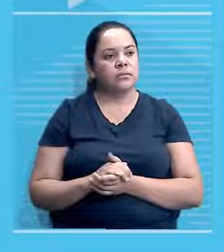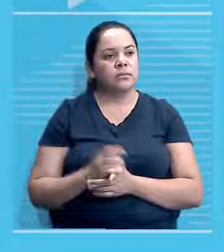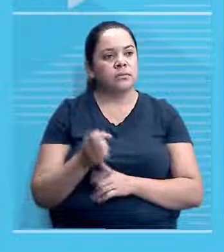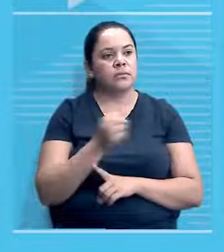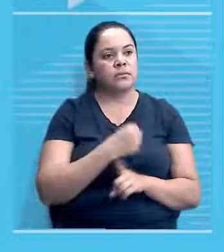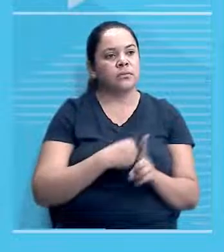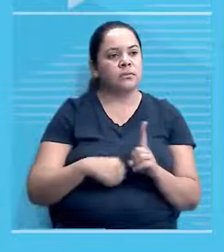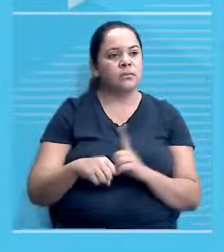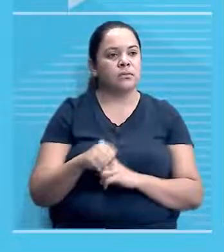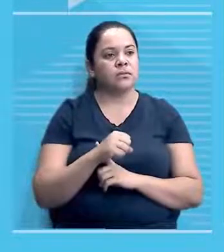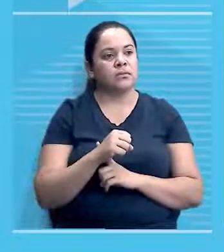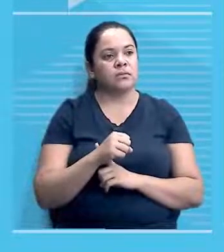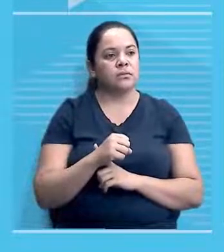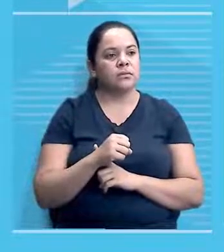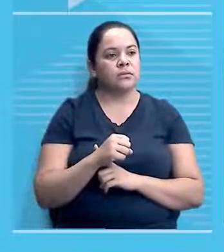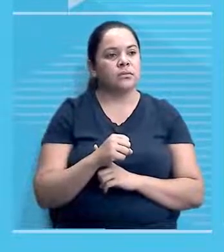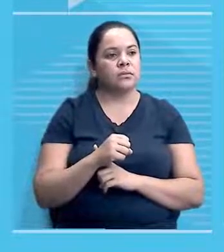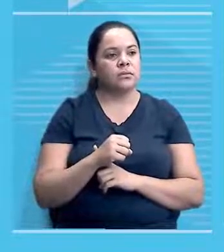impressionante